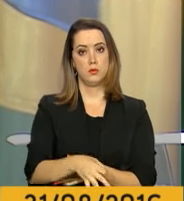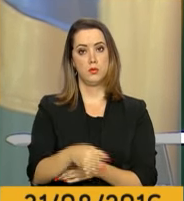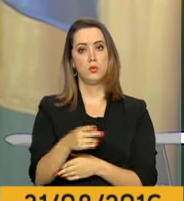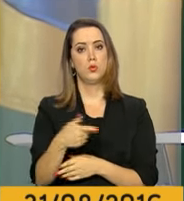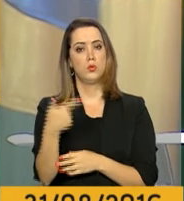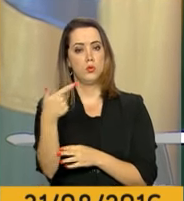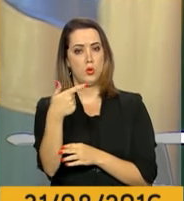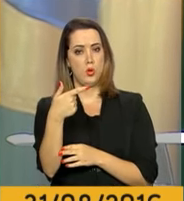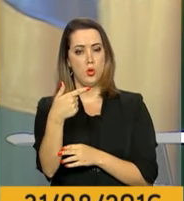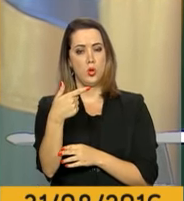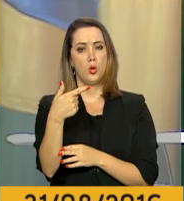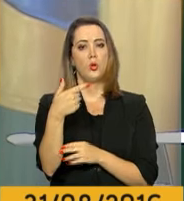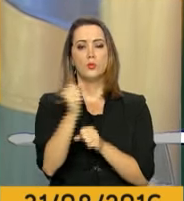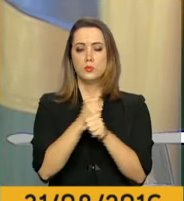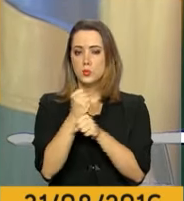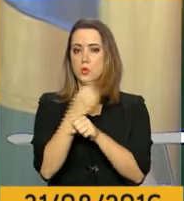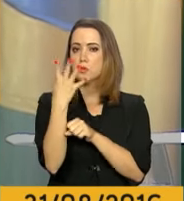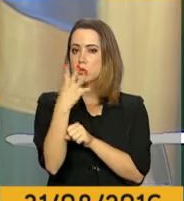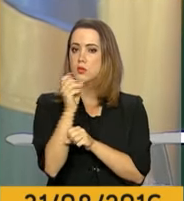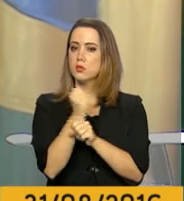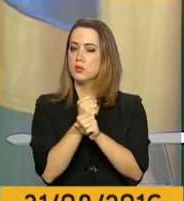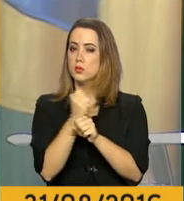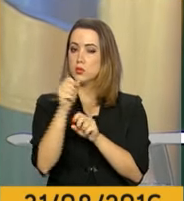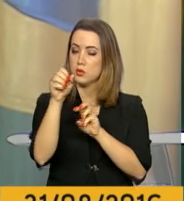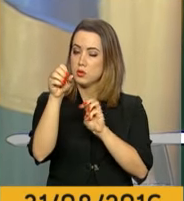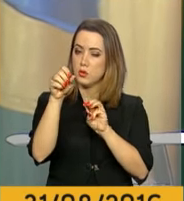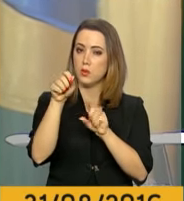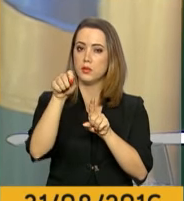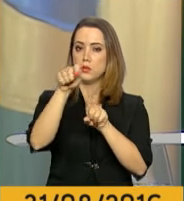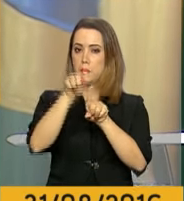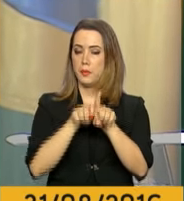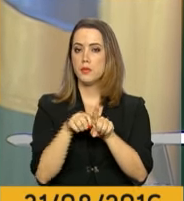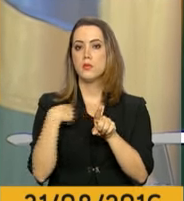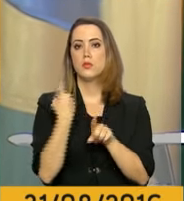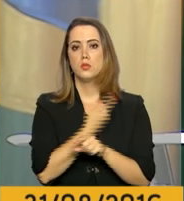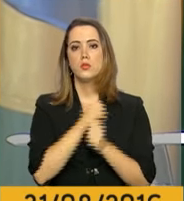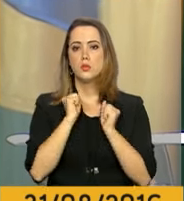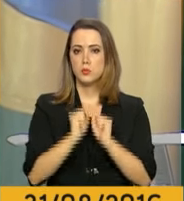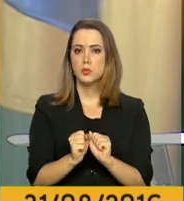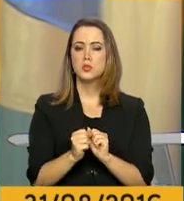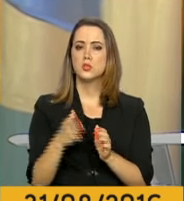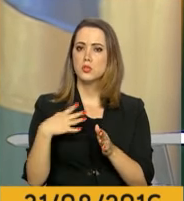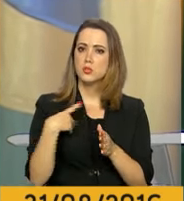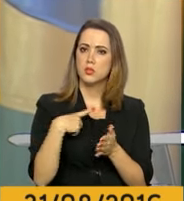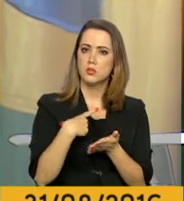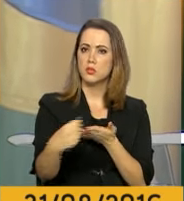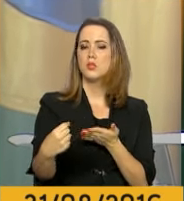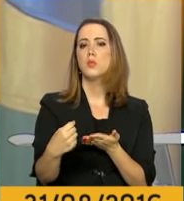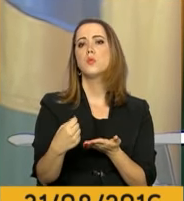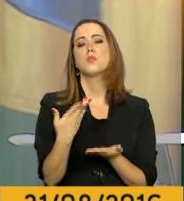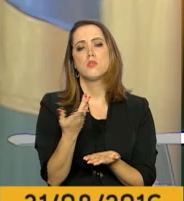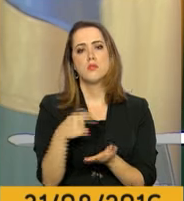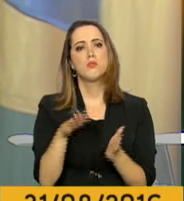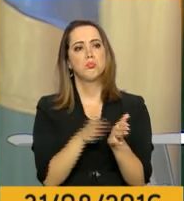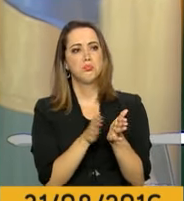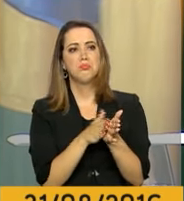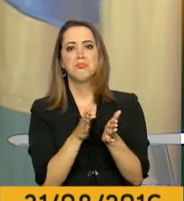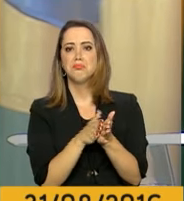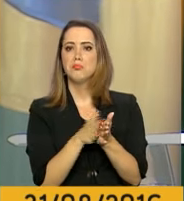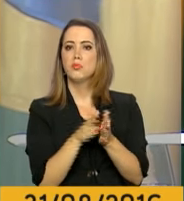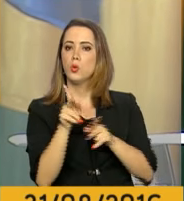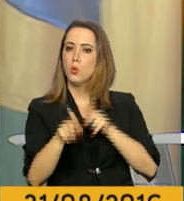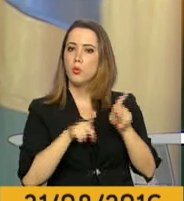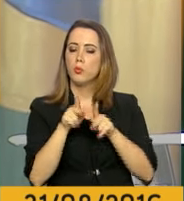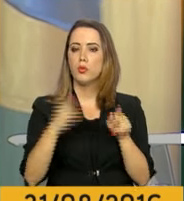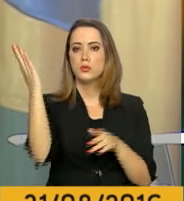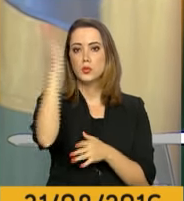a dois anos e 4 meses nós passamos a sair daqui com o aplauso do povo brasileiro. Não será fácil,